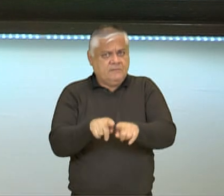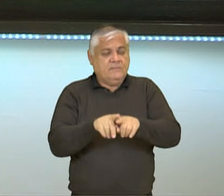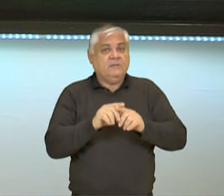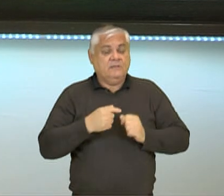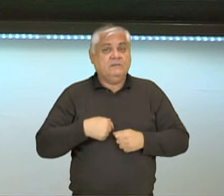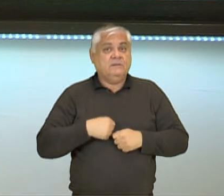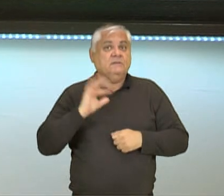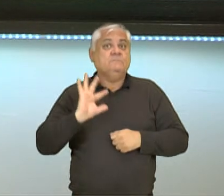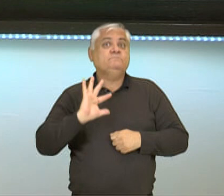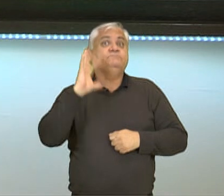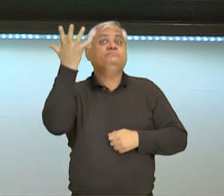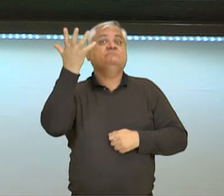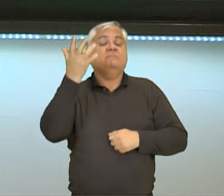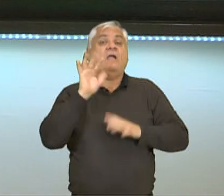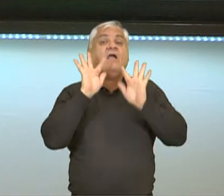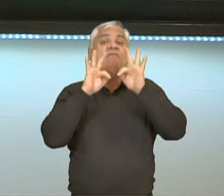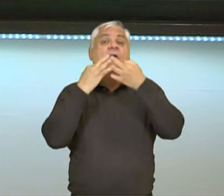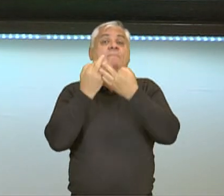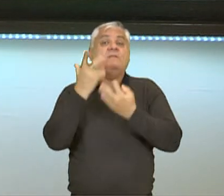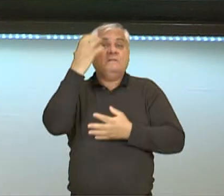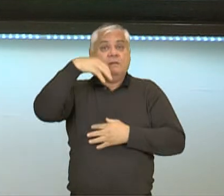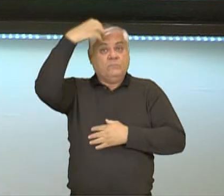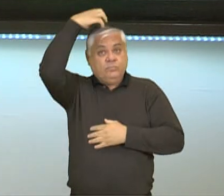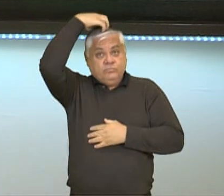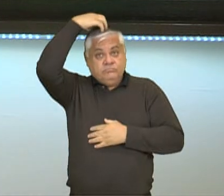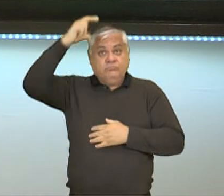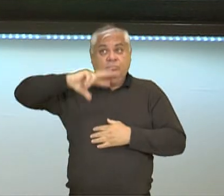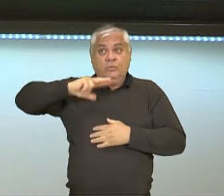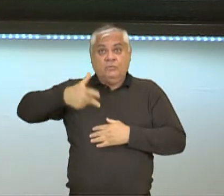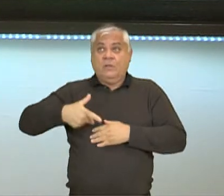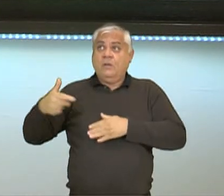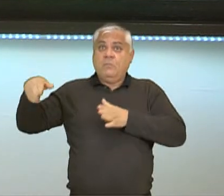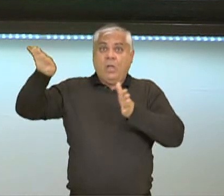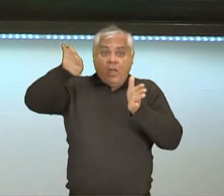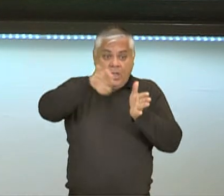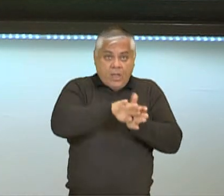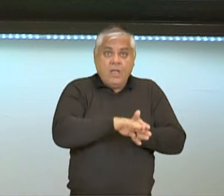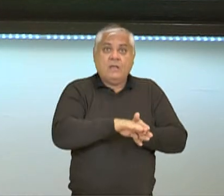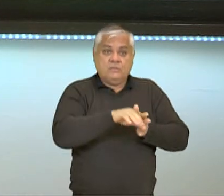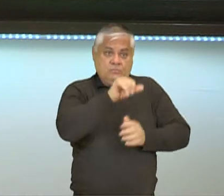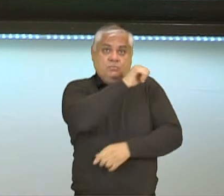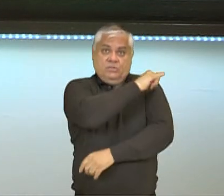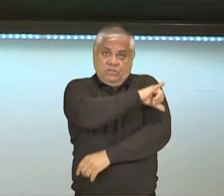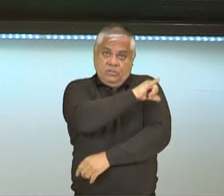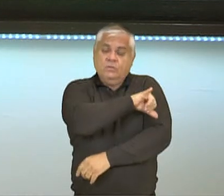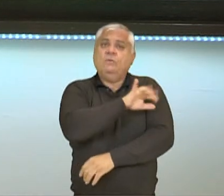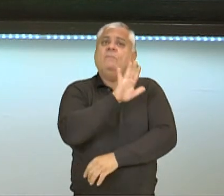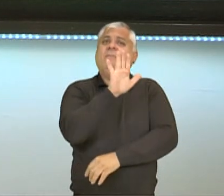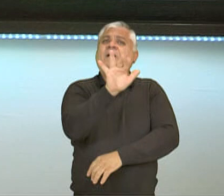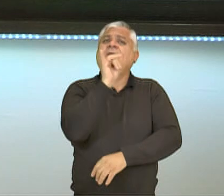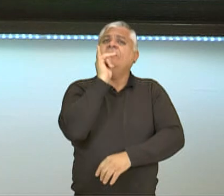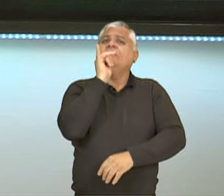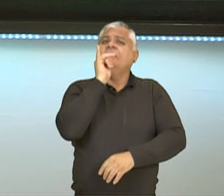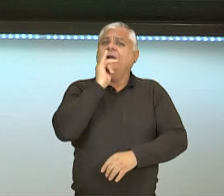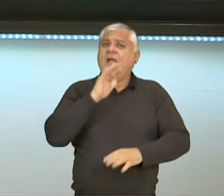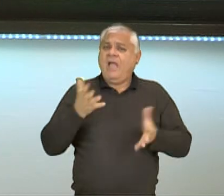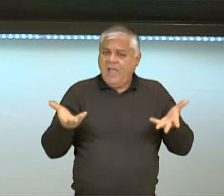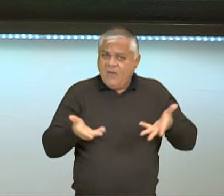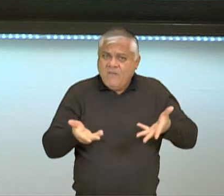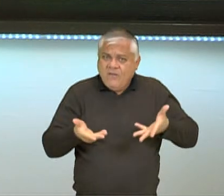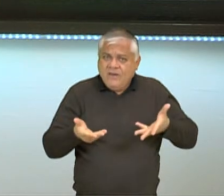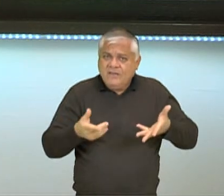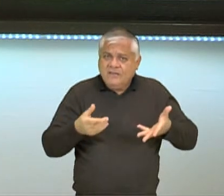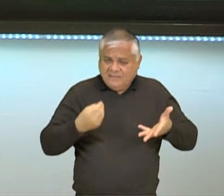com a chegada da família real portuguesa e com a corte portuguesa se instalando no Rio de Janeiro. Mas isso acontece agora,